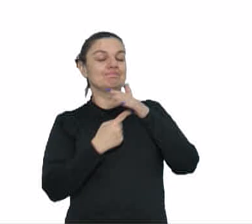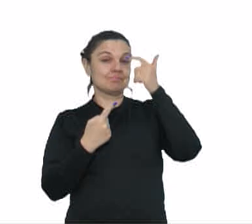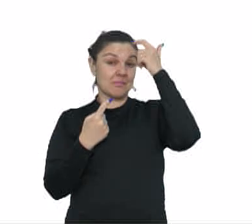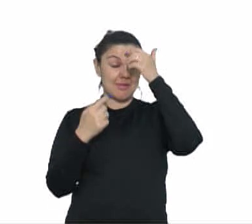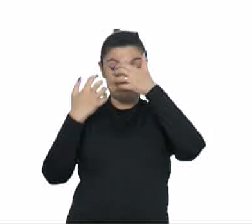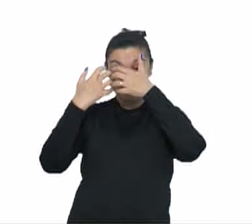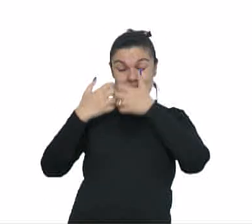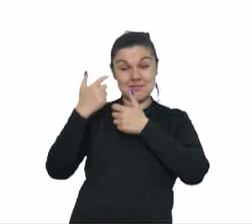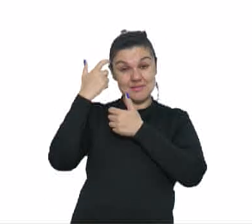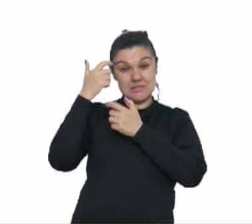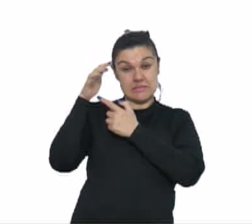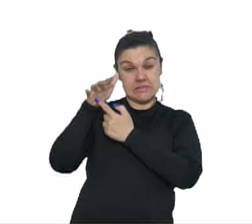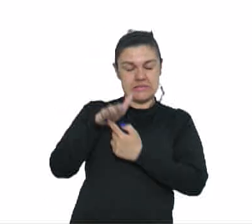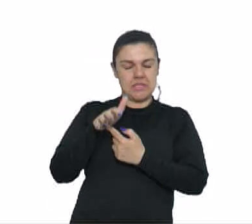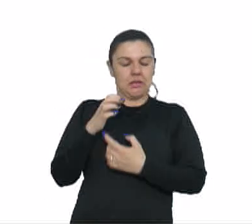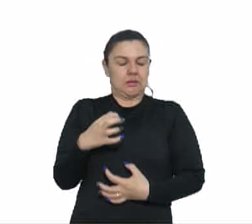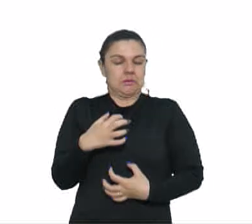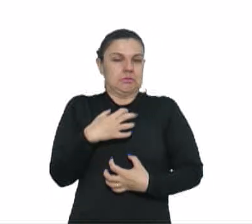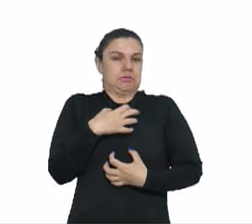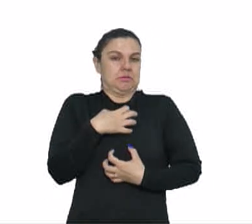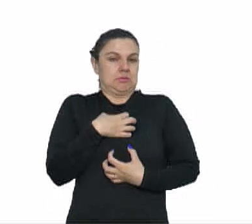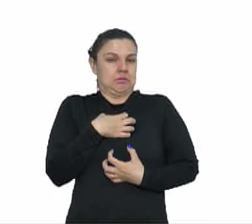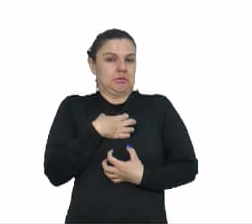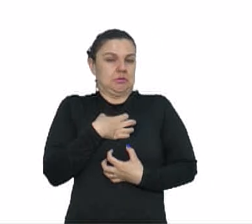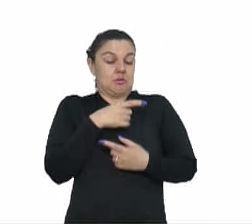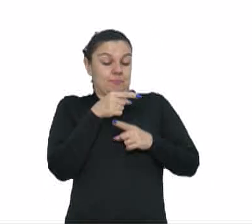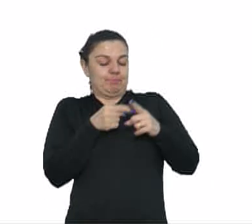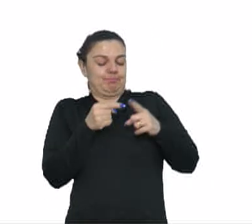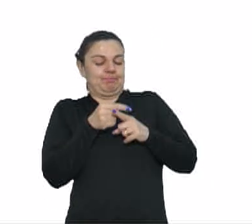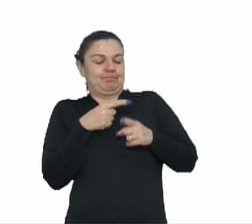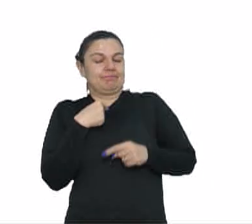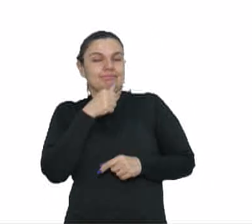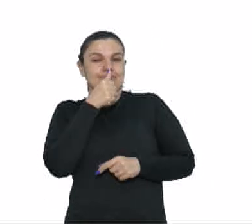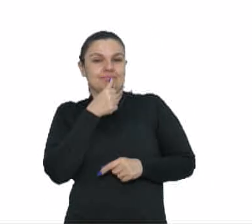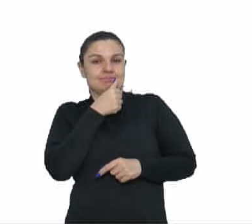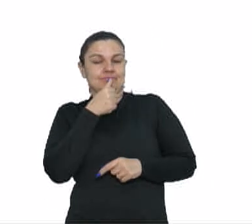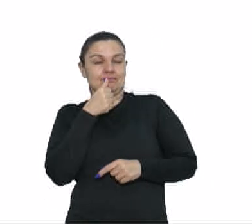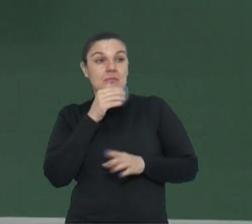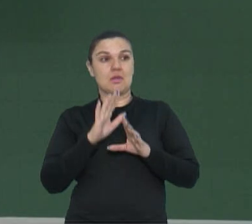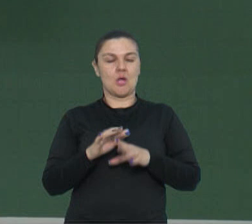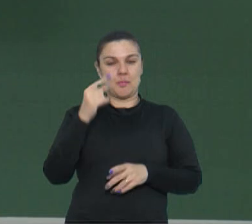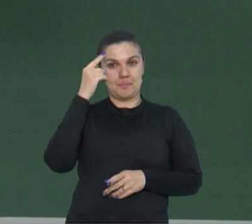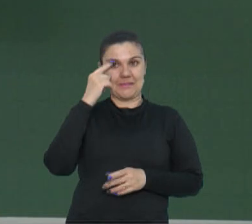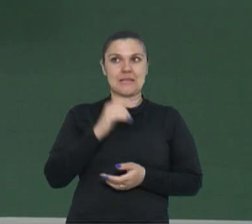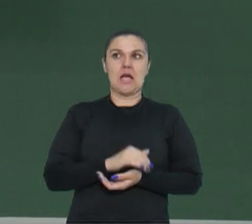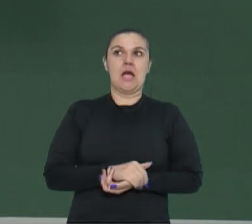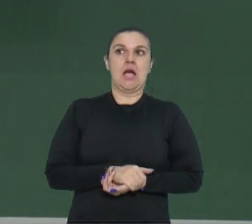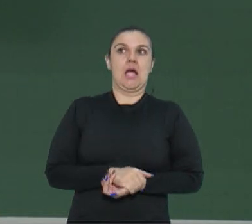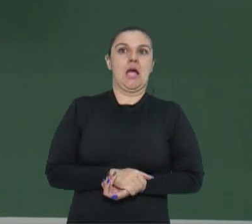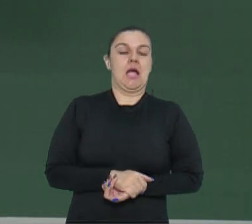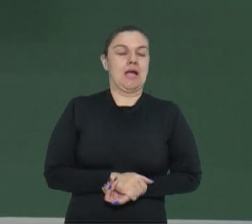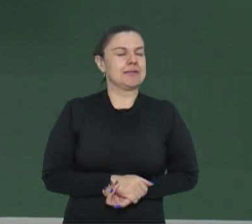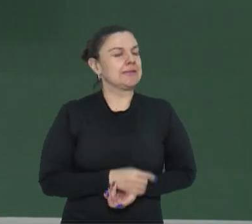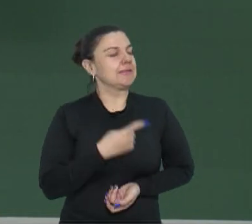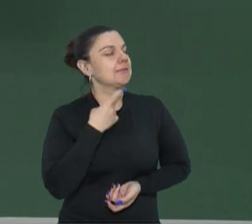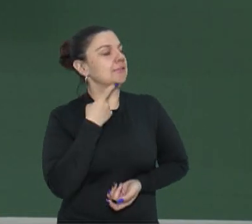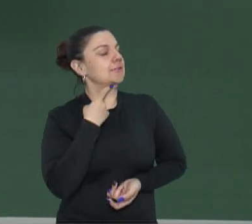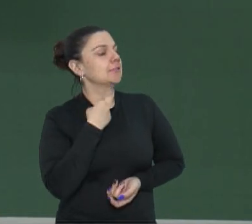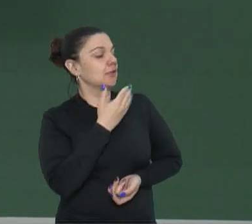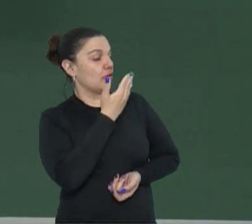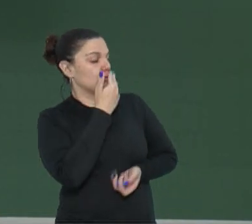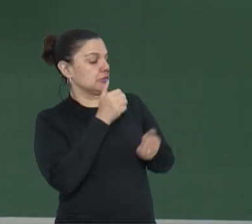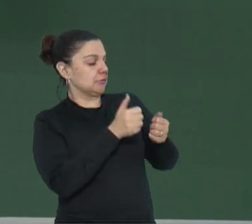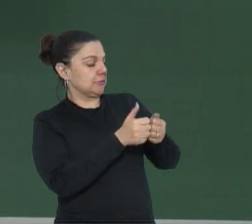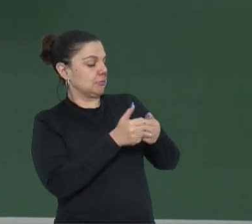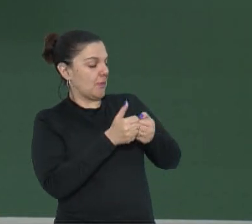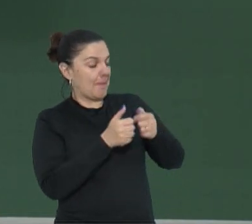cérebro relacionada aos sentimentos e à autocensura. Autocensura é quando você pensa assim, nossa, que vontade de comer esse pão